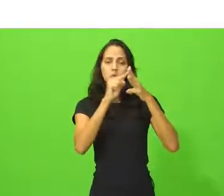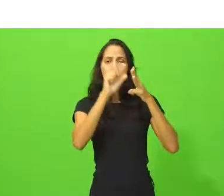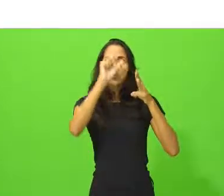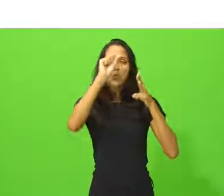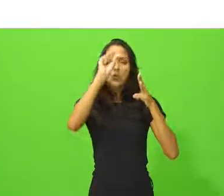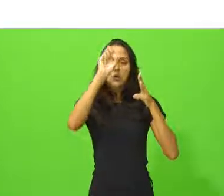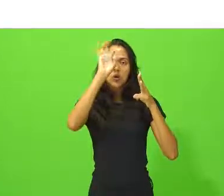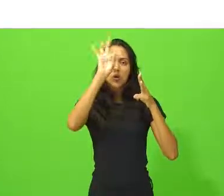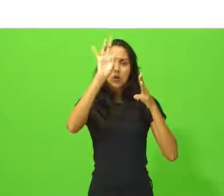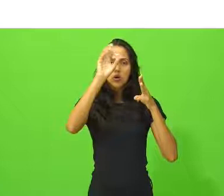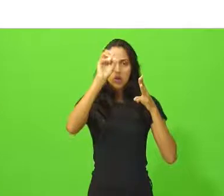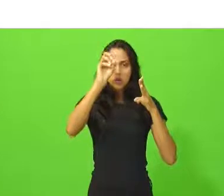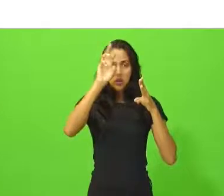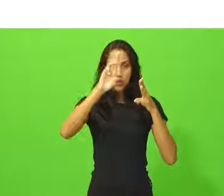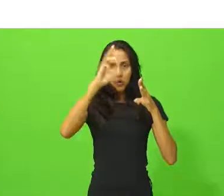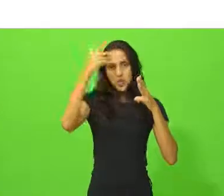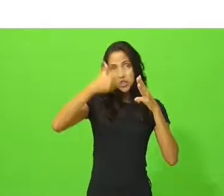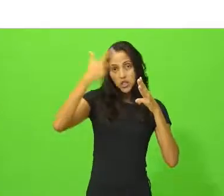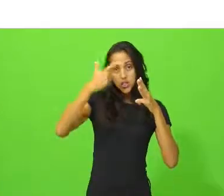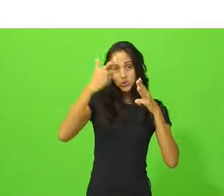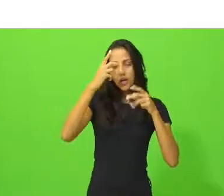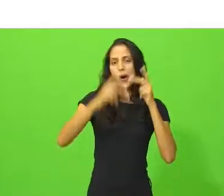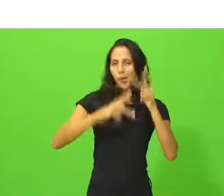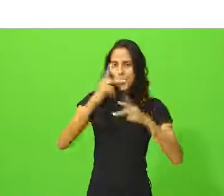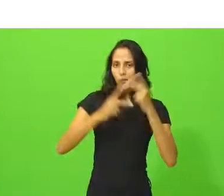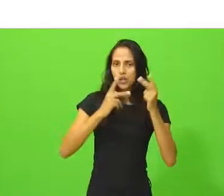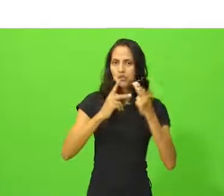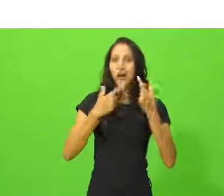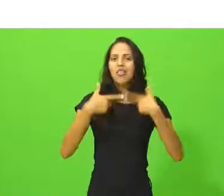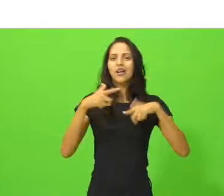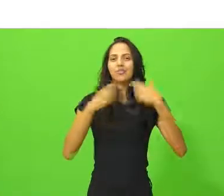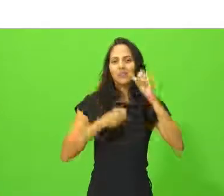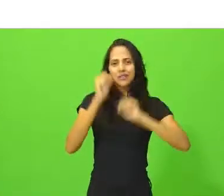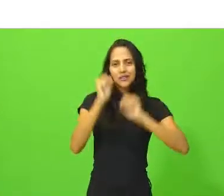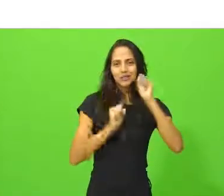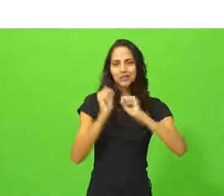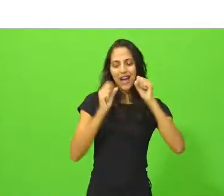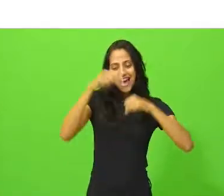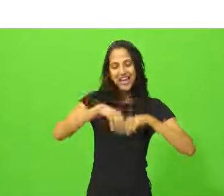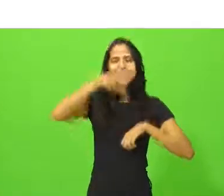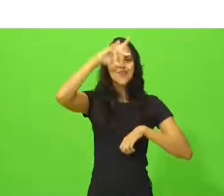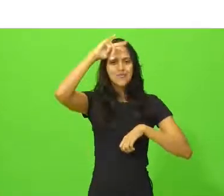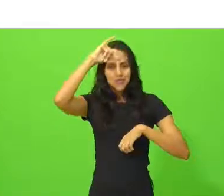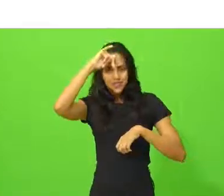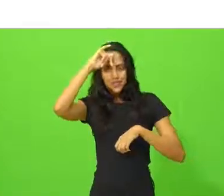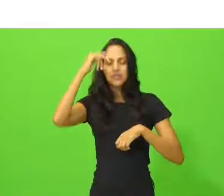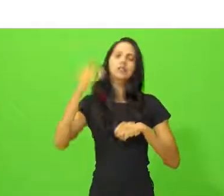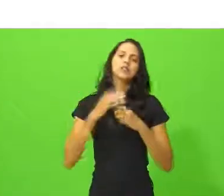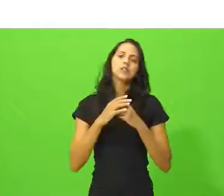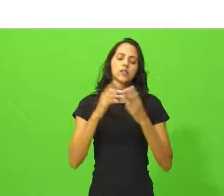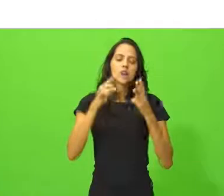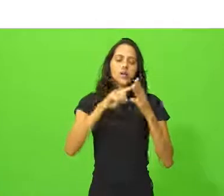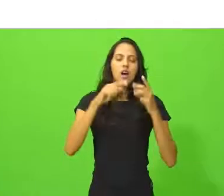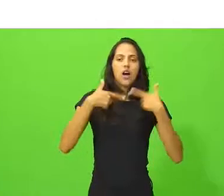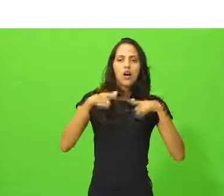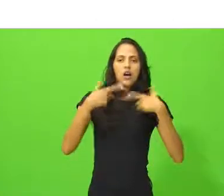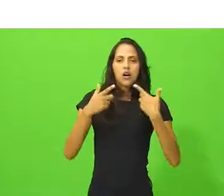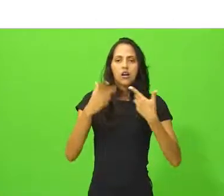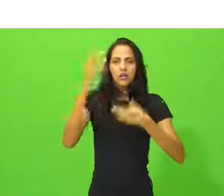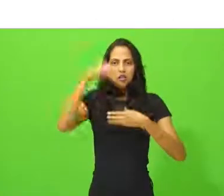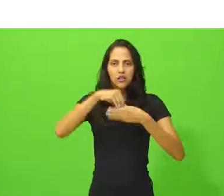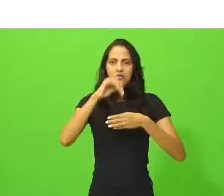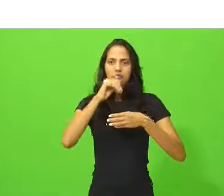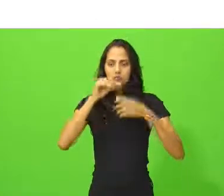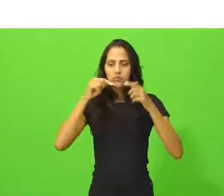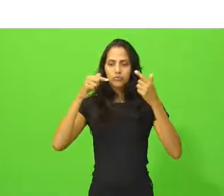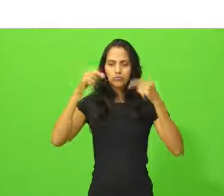secundário, aí nós vamos falar a respeito da população que trabalha nas indústrias. Exemplo, aqui no Polo Industrial de Manaus, quem trabalha ali dentro da